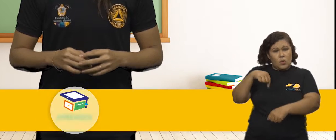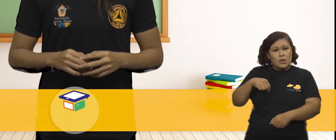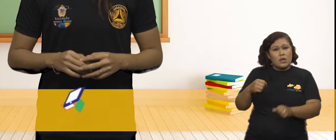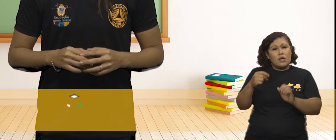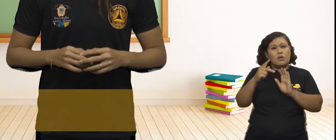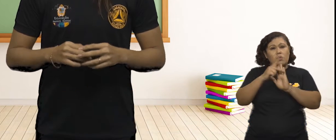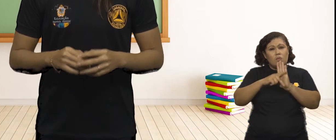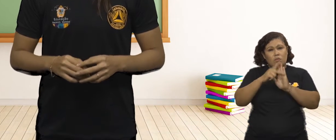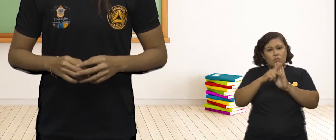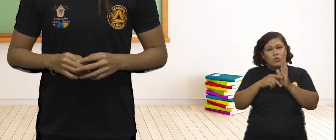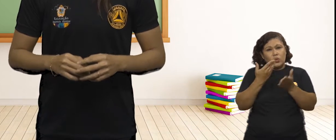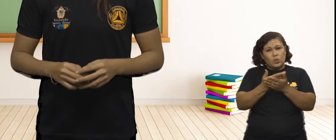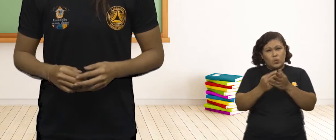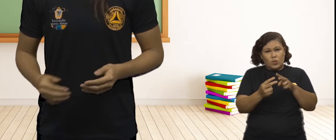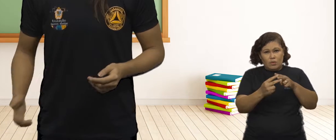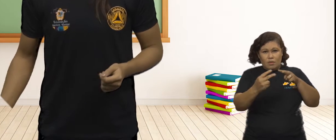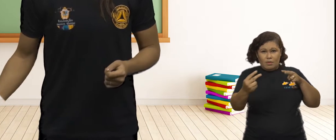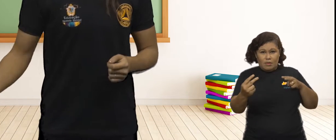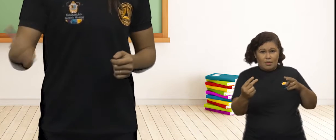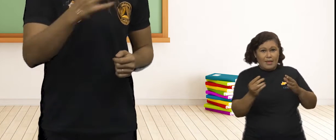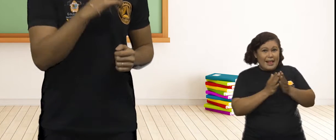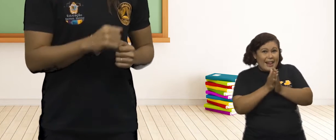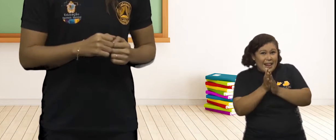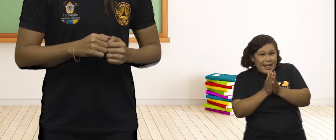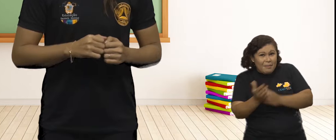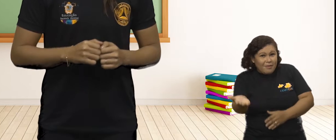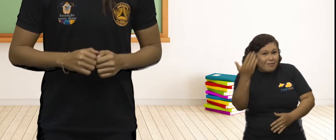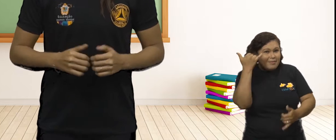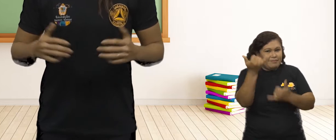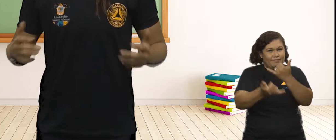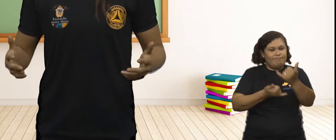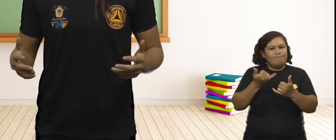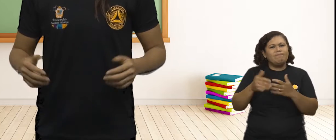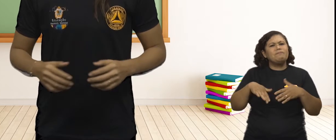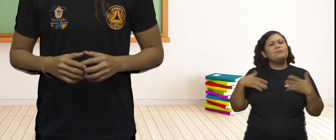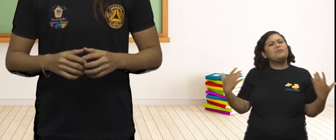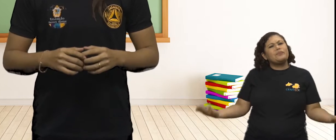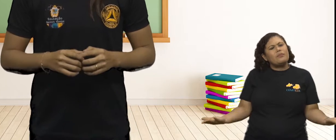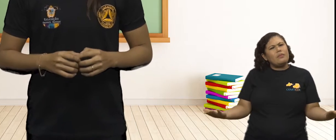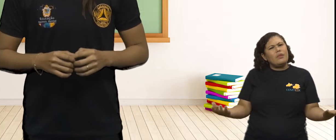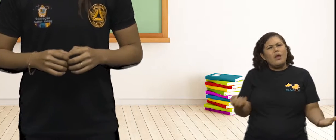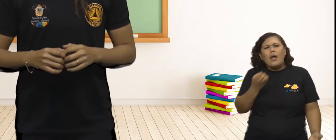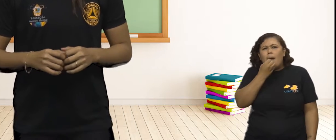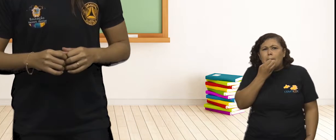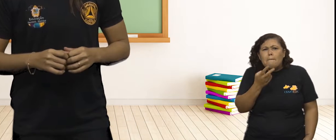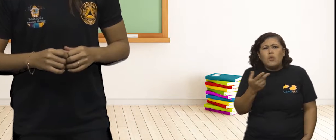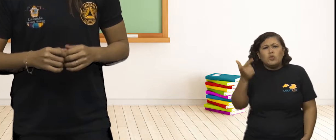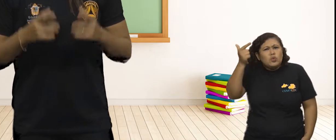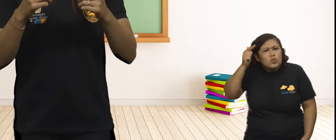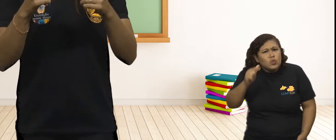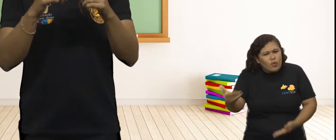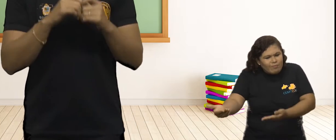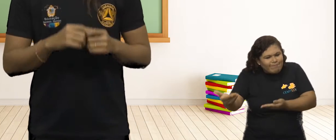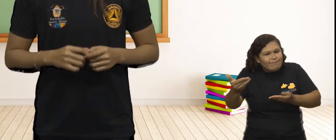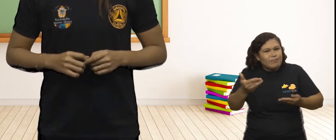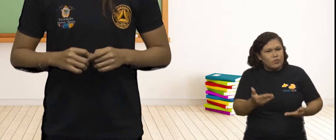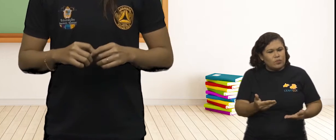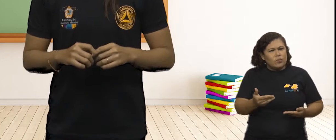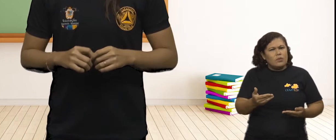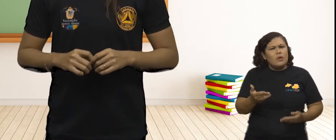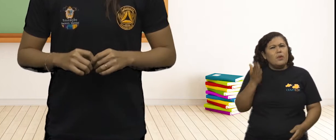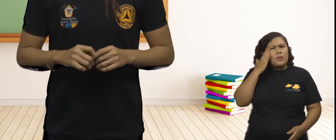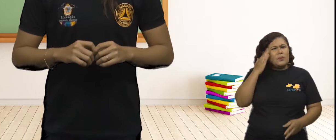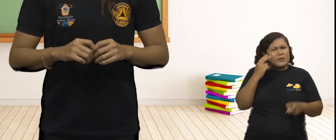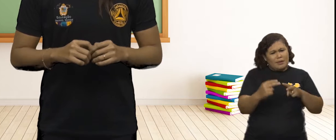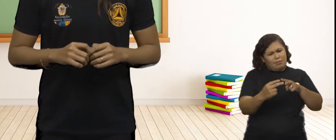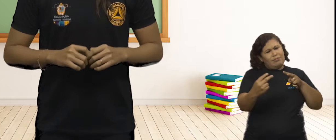da Escola, no quadro Eba, vamos jogar? Então, turma, que bom estar aqui com vocês, mesmo que seja pela